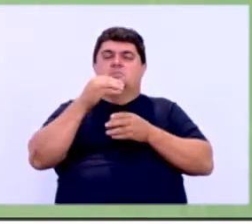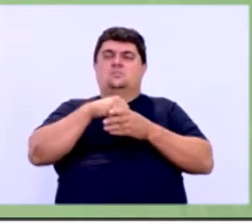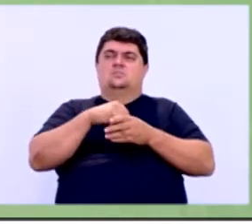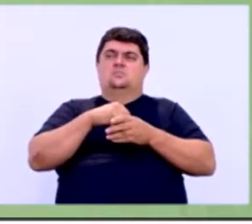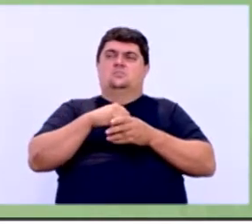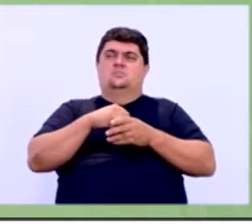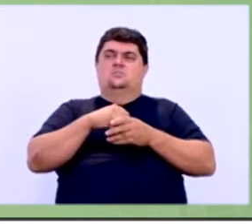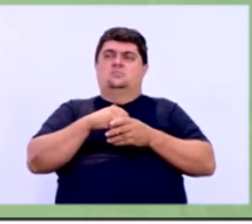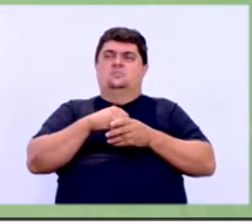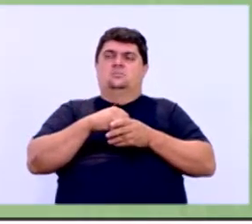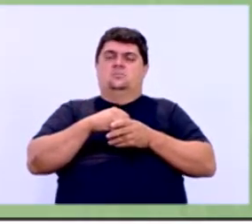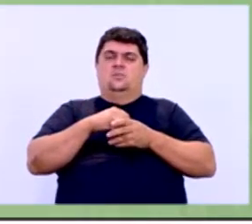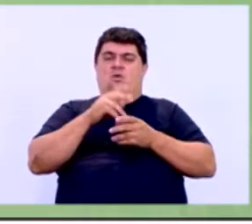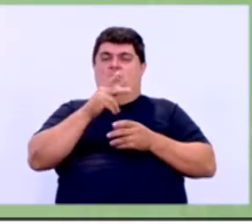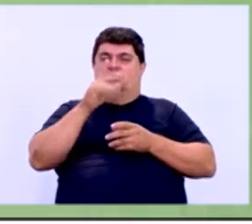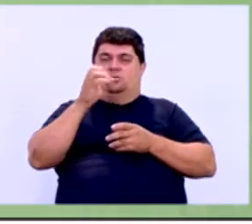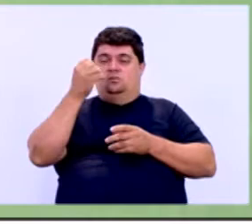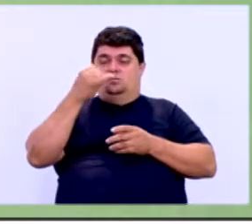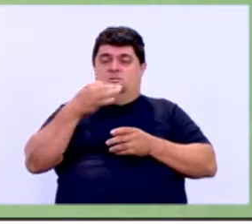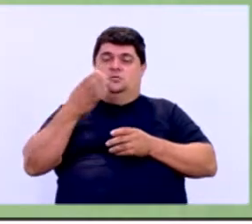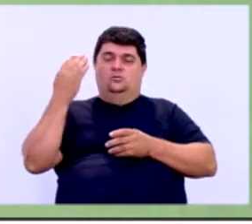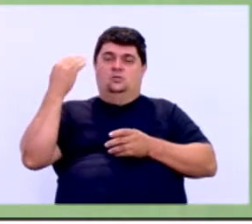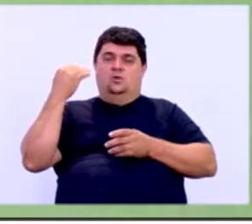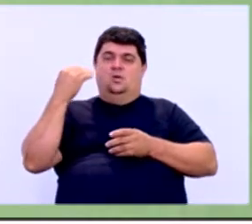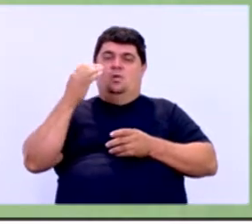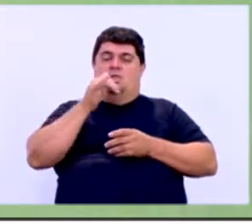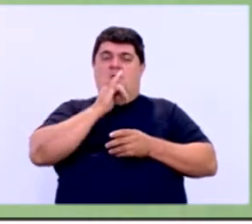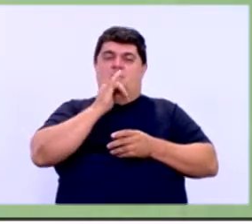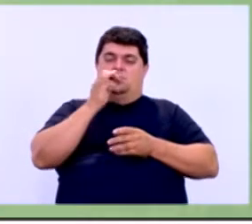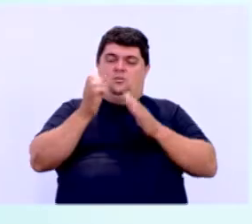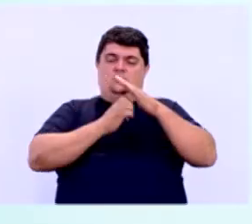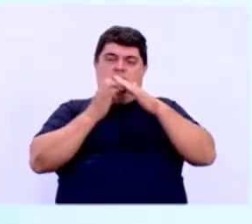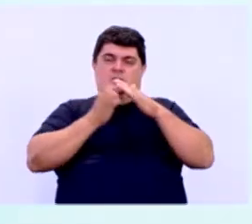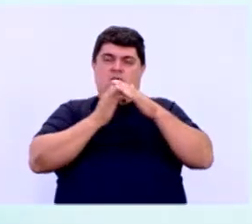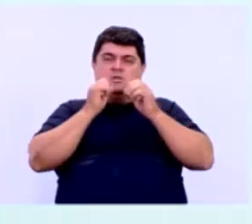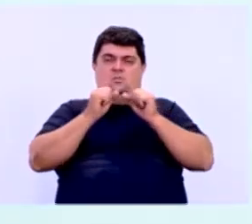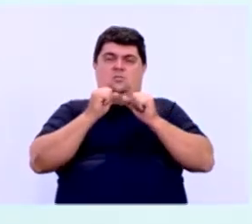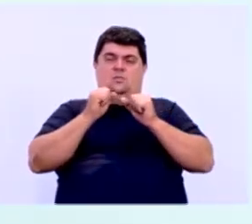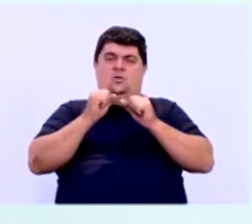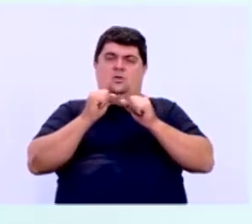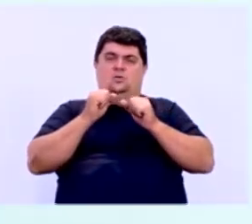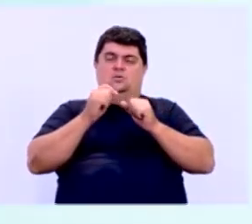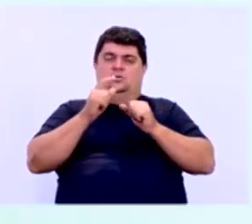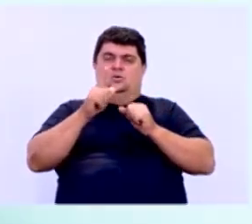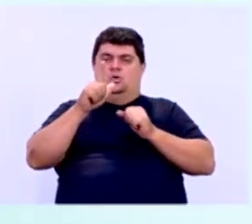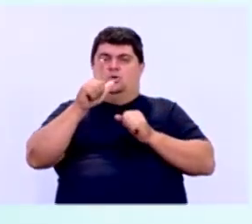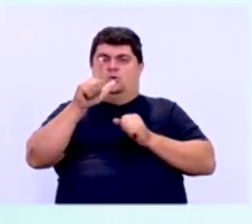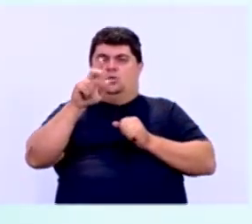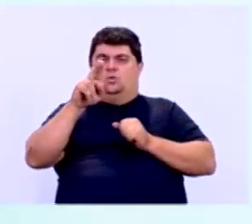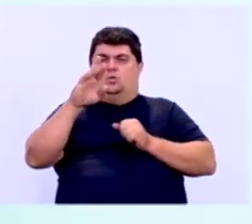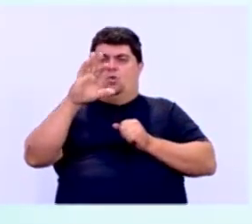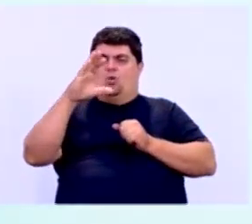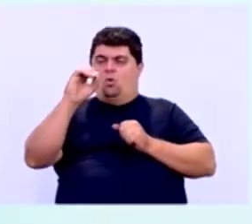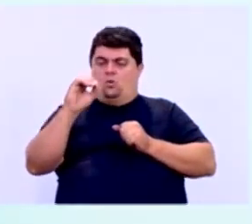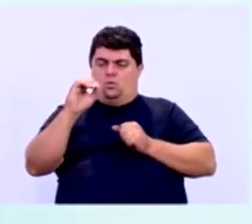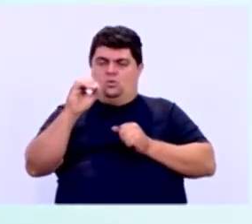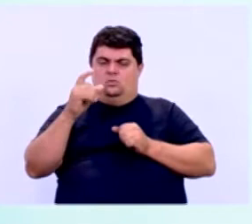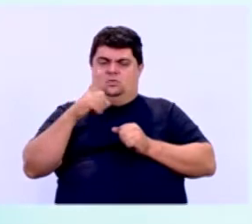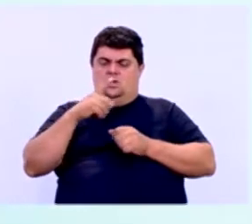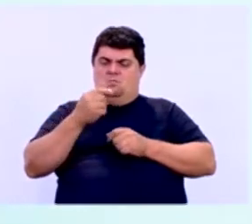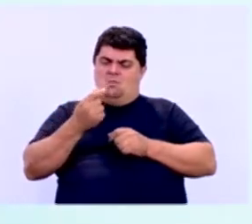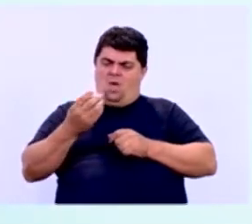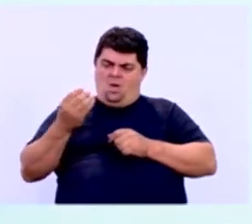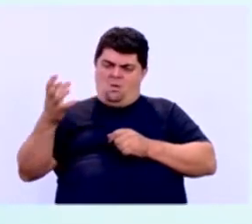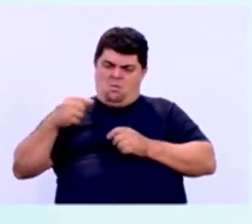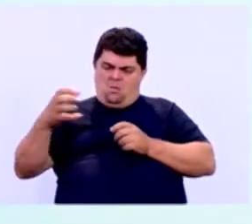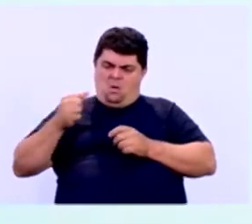professor Rujani, ele tinha comentado, o empresário, né, o dono da empresa, ele pode reter lucros, né, ele pode